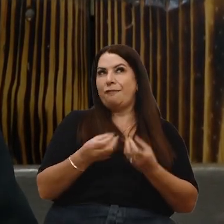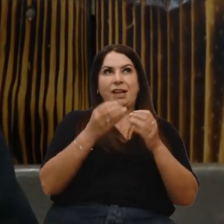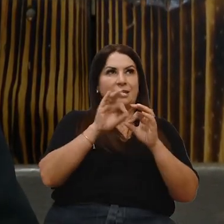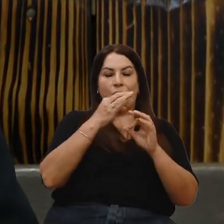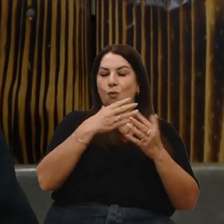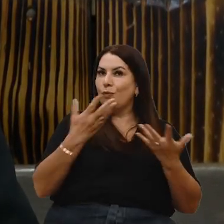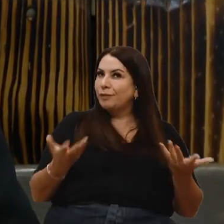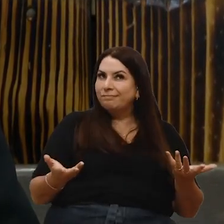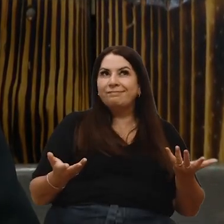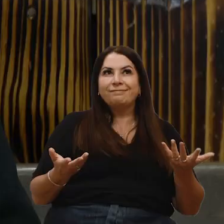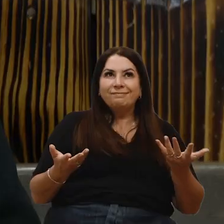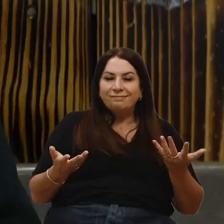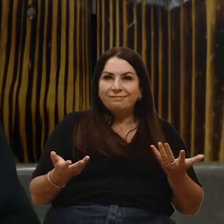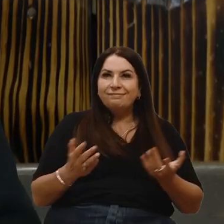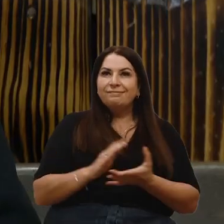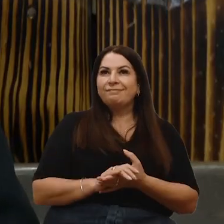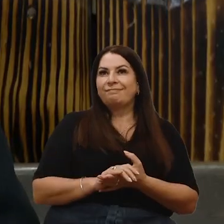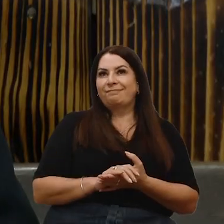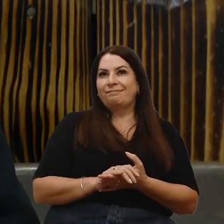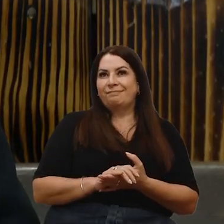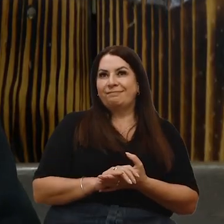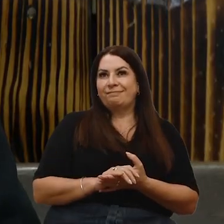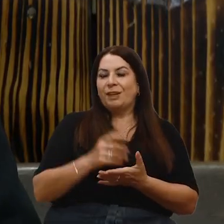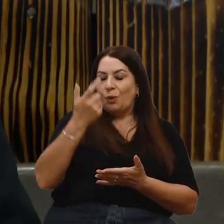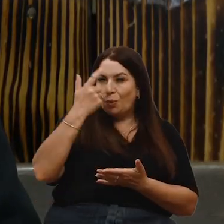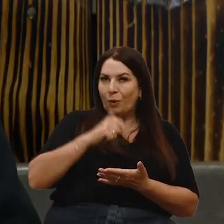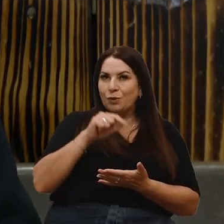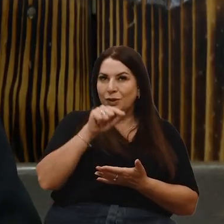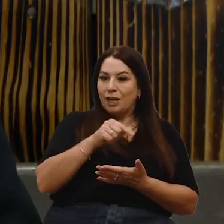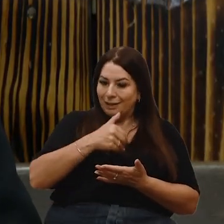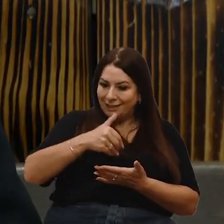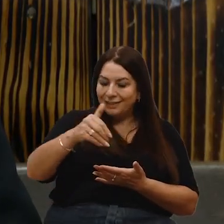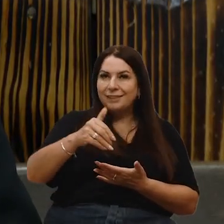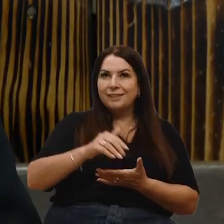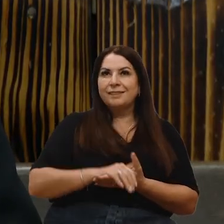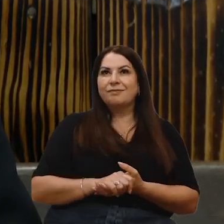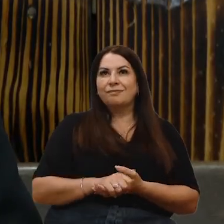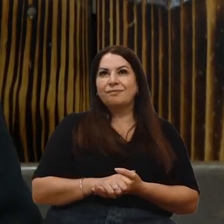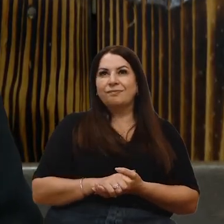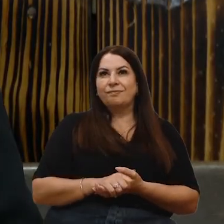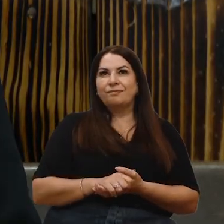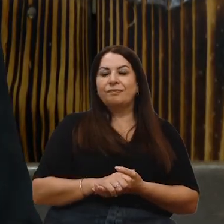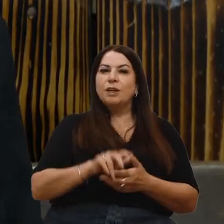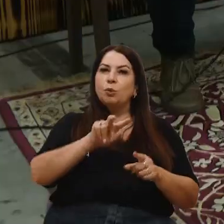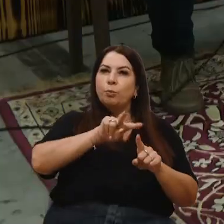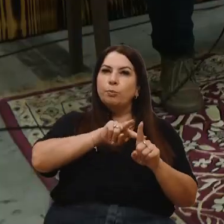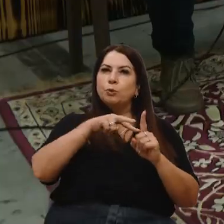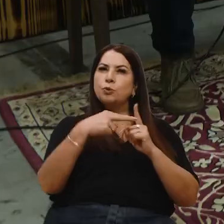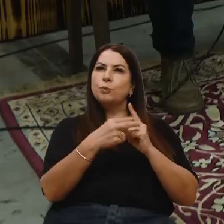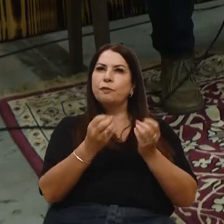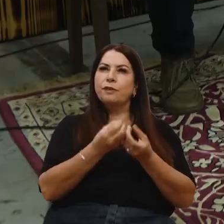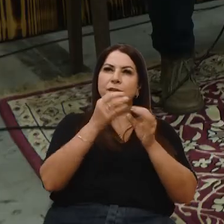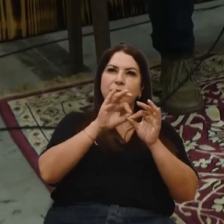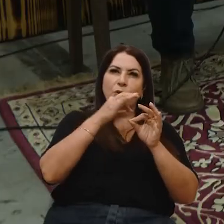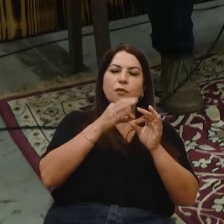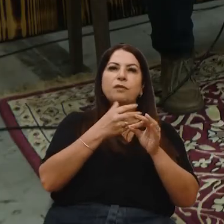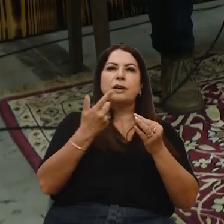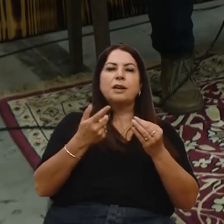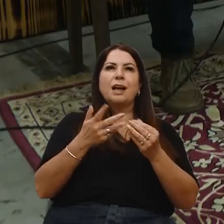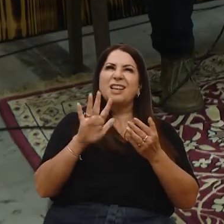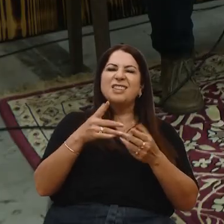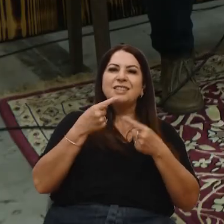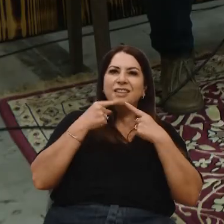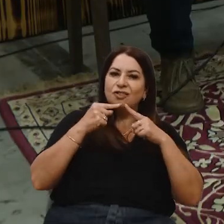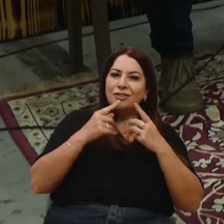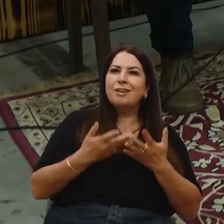da Uva, e eu acho que é daí em diante, Fábio. Do ponto de vista da Festa da Uva, muitas vezes